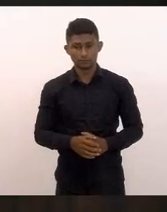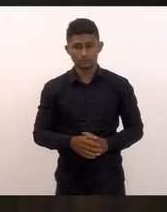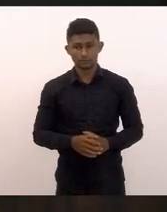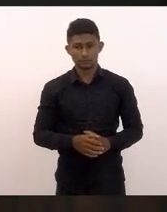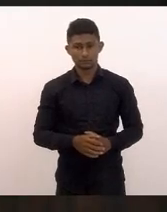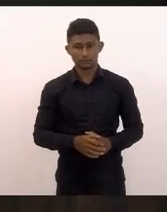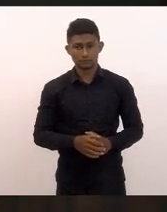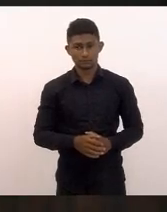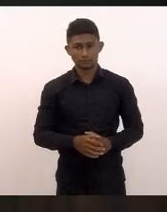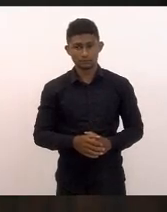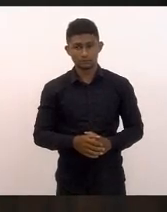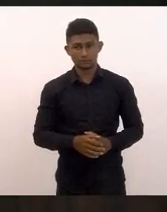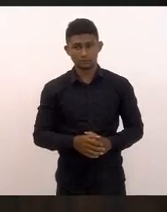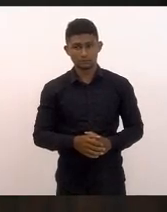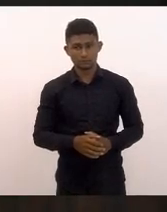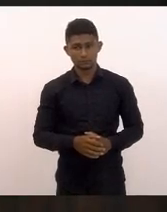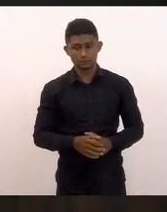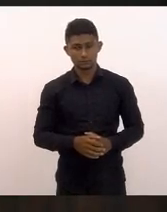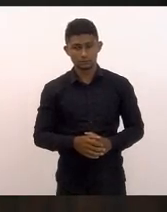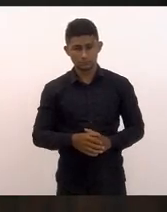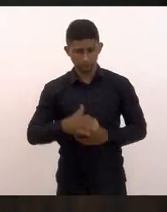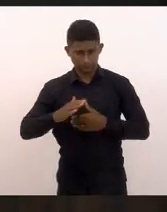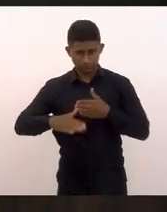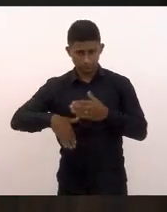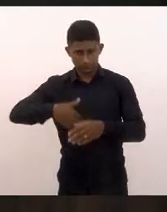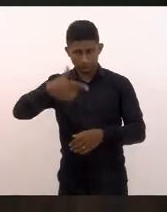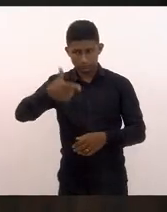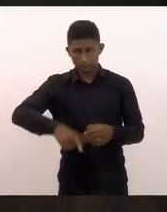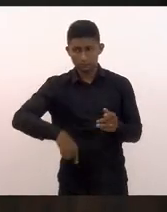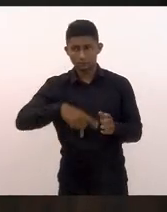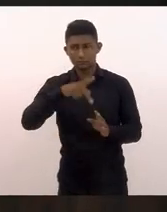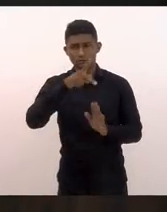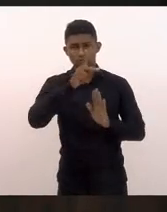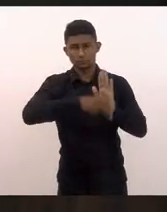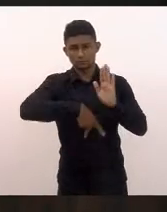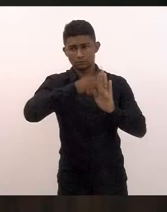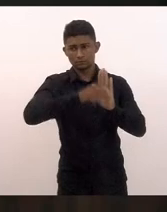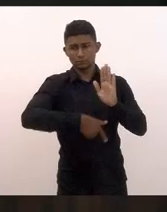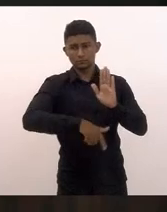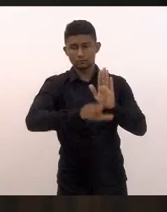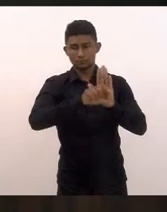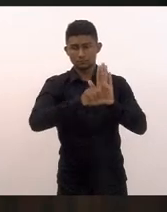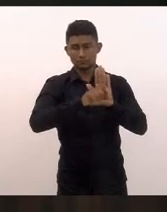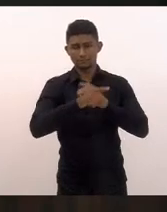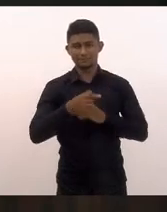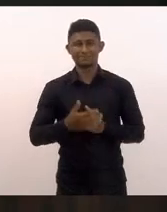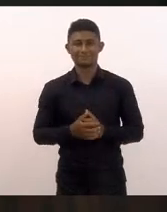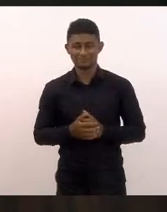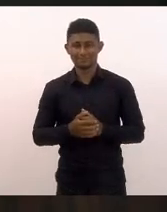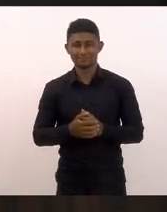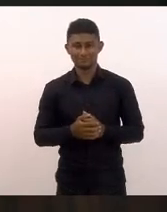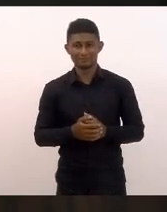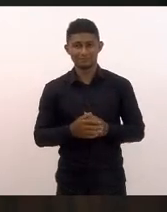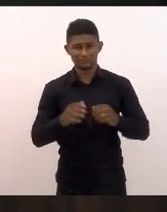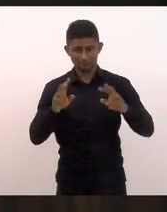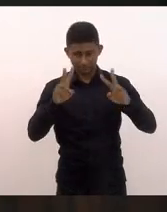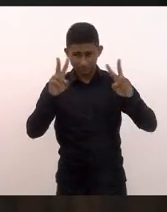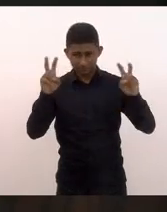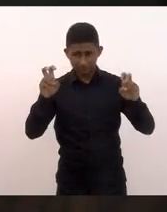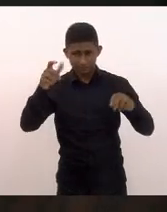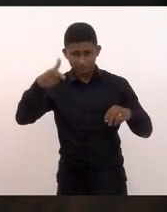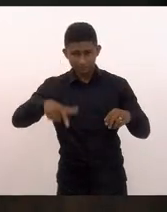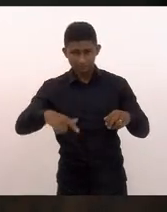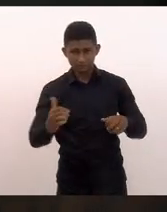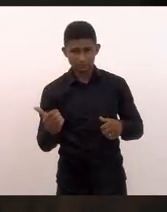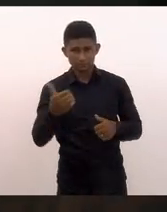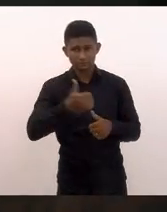Não trarei nenhum projeto de lei, fica aqui a minha posição, sobre esse tema. Eu